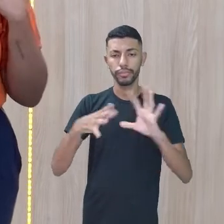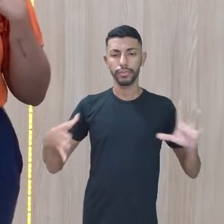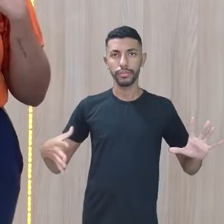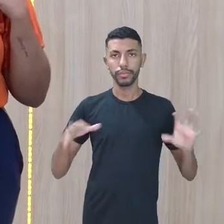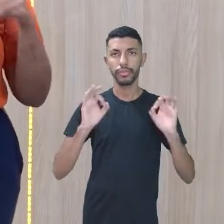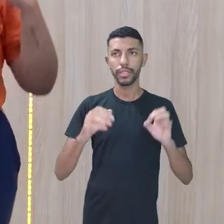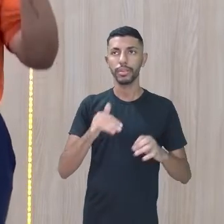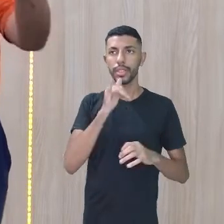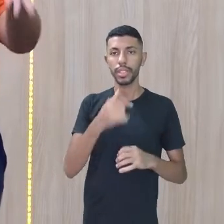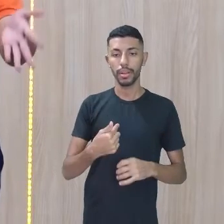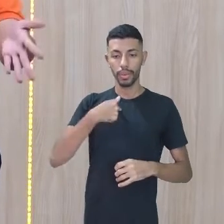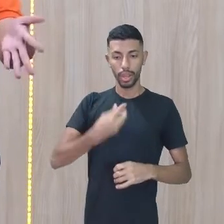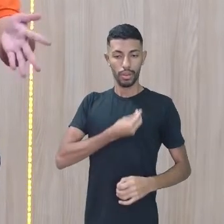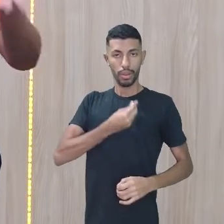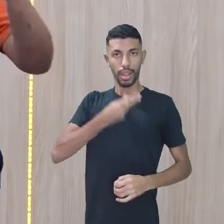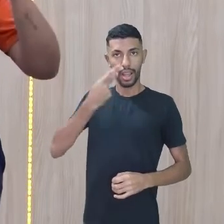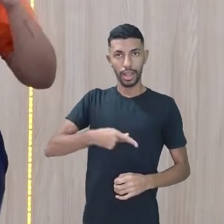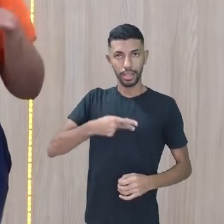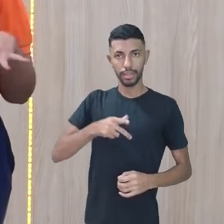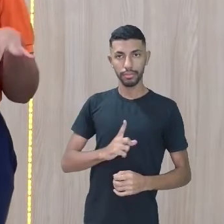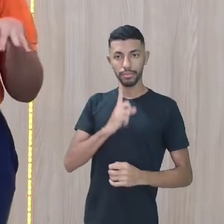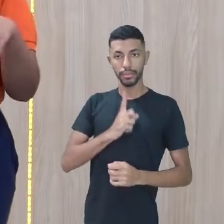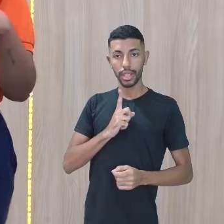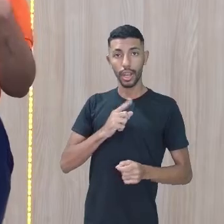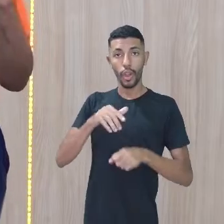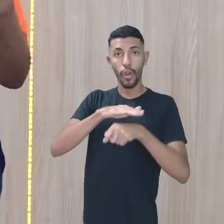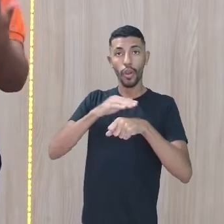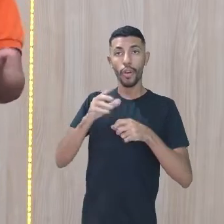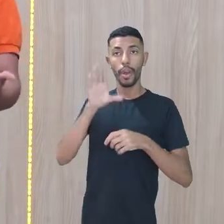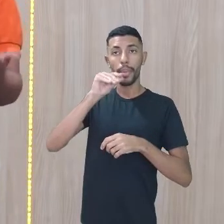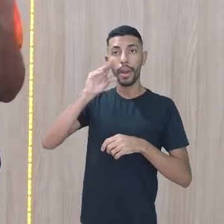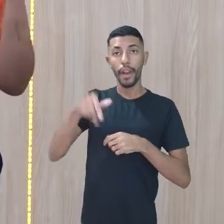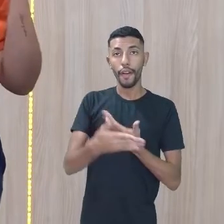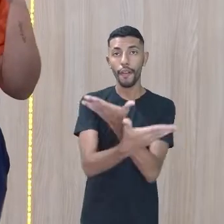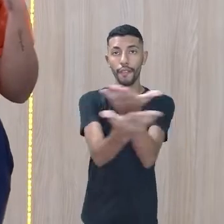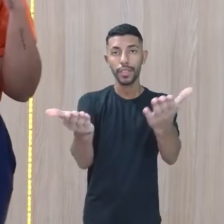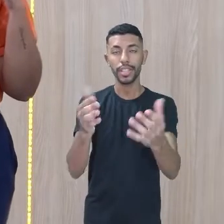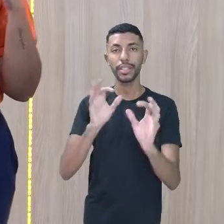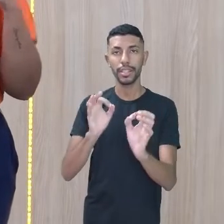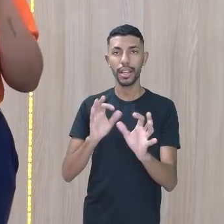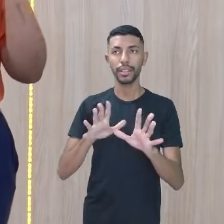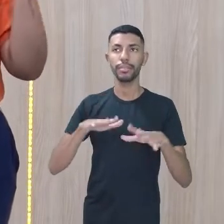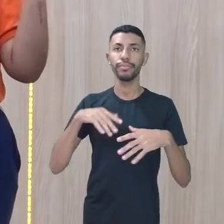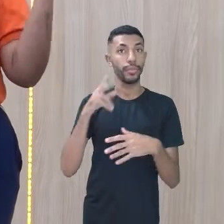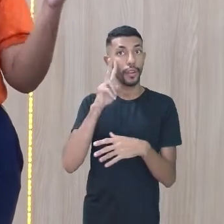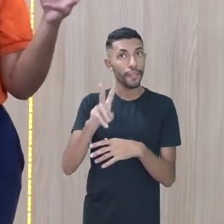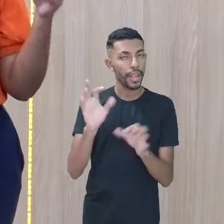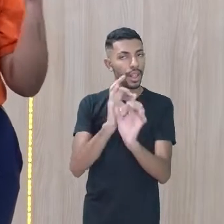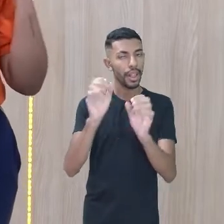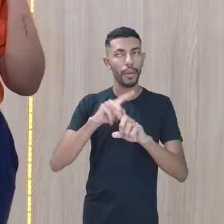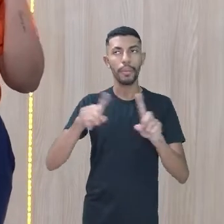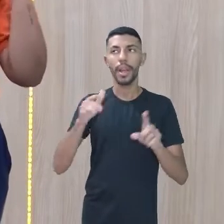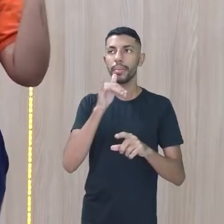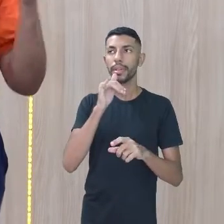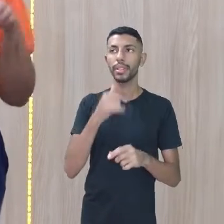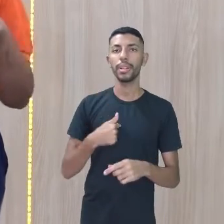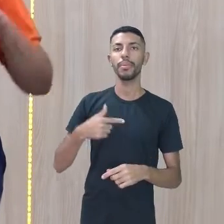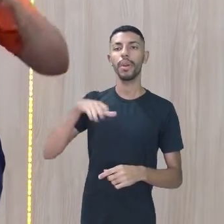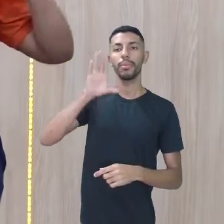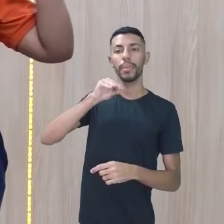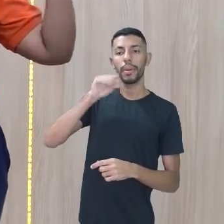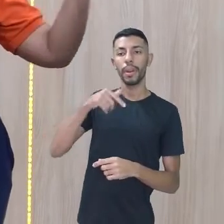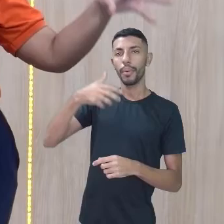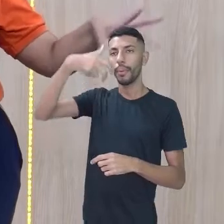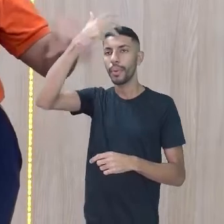estou aqui, eu estou falando com vocês, embora eu não esteja vendo vocês. Da mesma forma que eu falo para